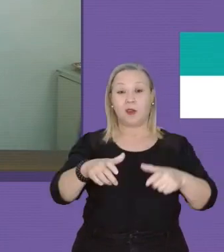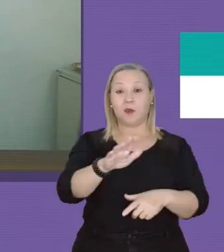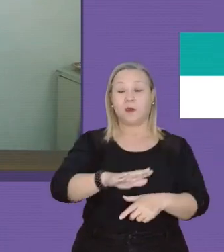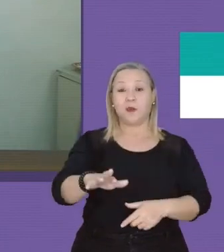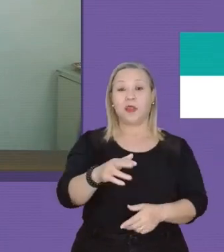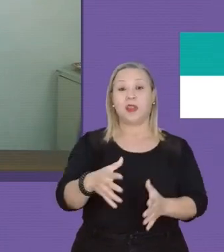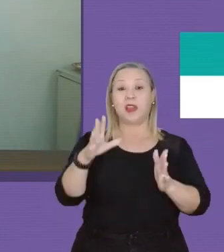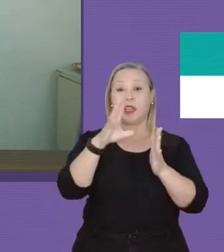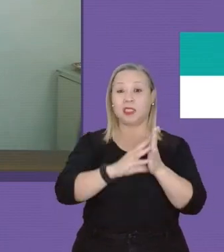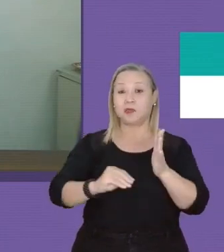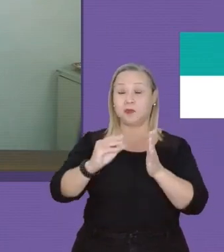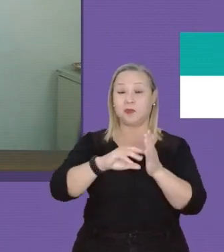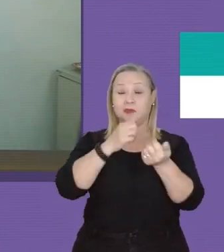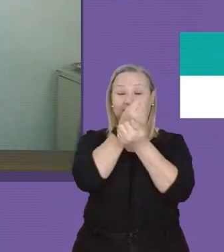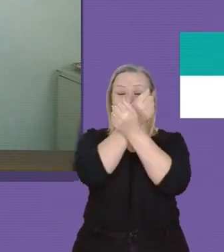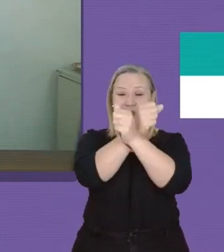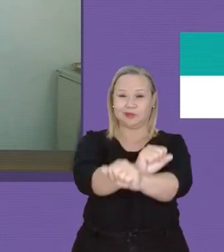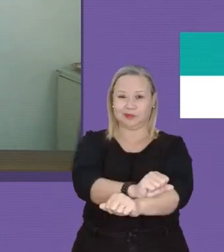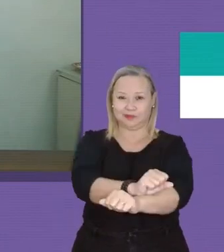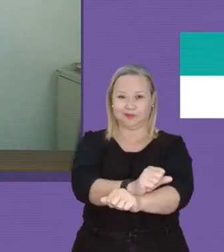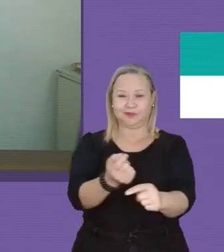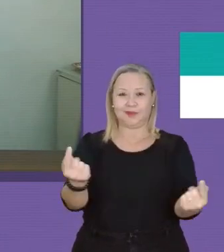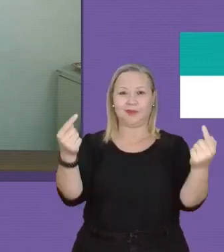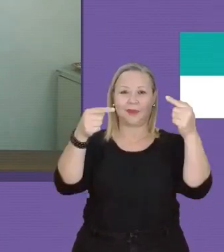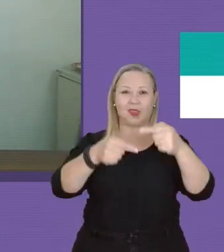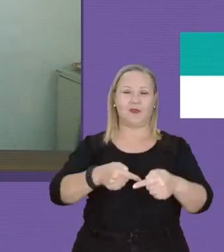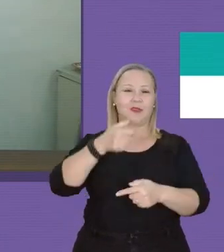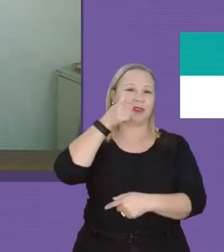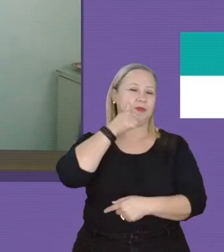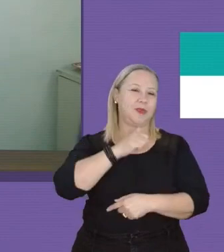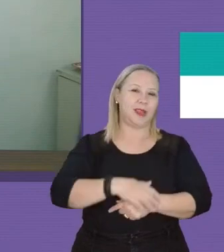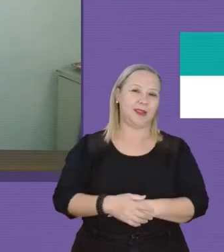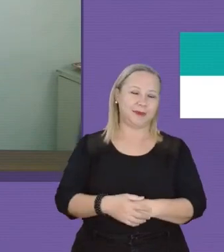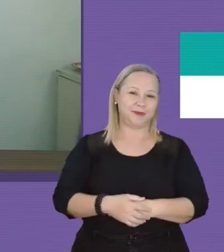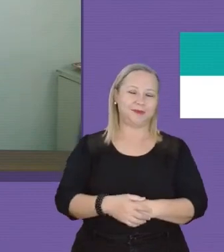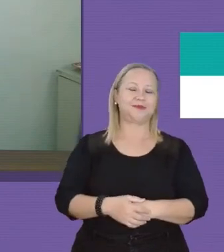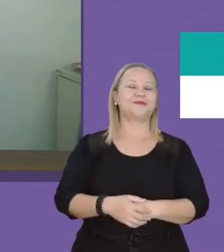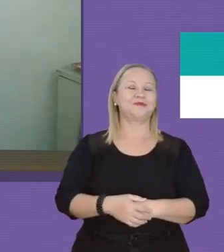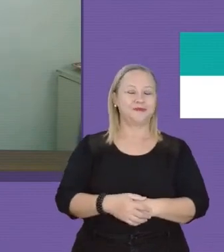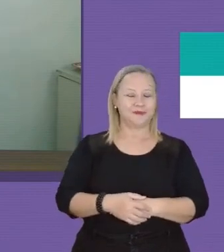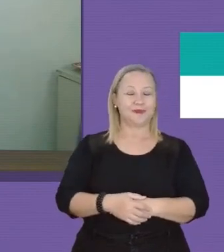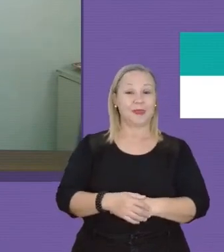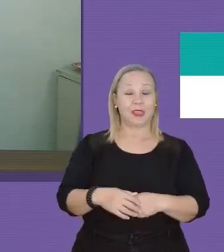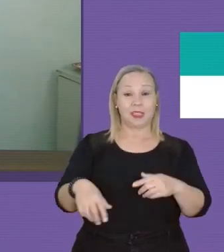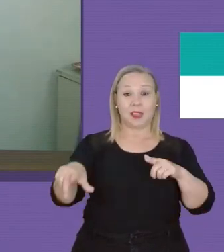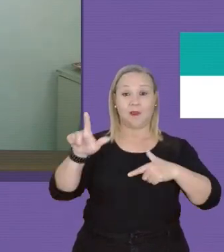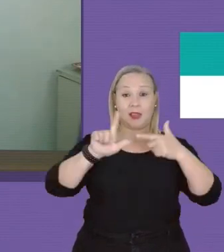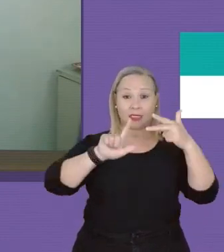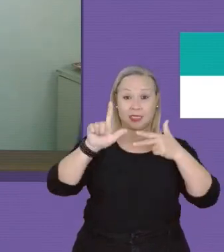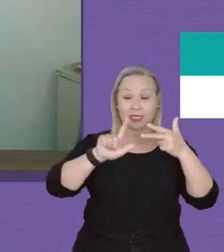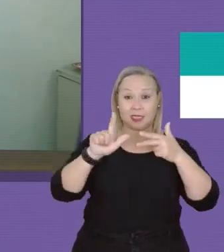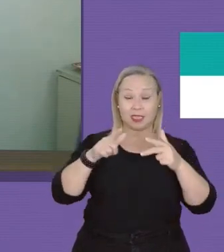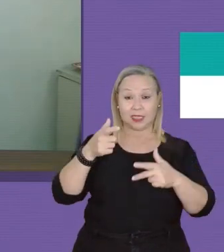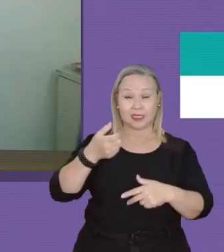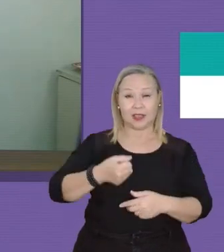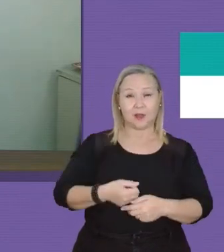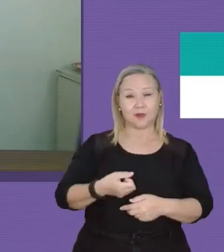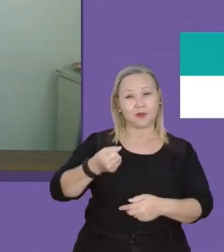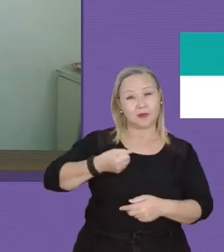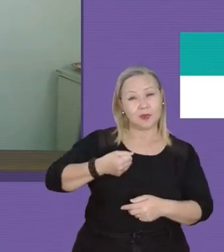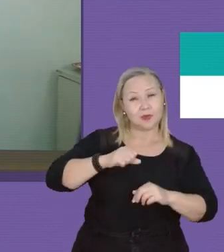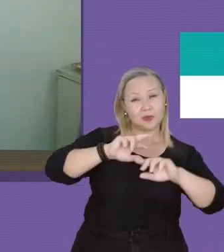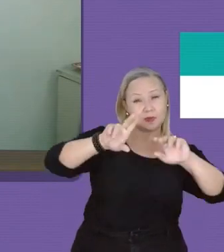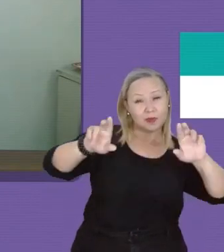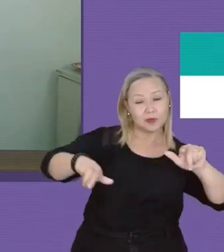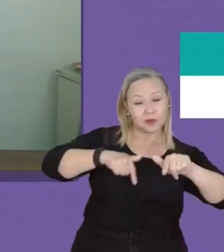heranças escravocratas contra as mulheres. Graças a essa legislação, o número de trabalhadoras